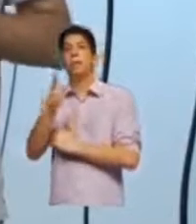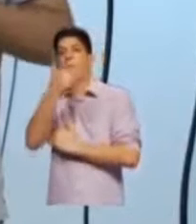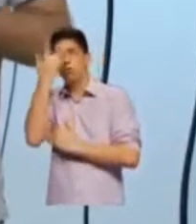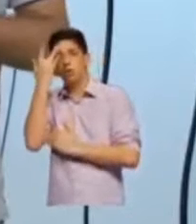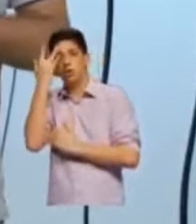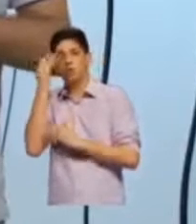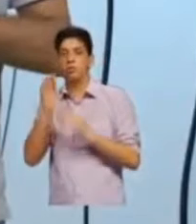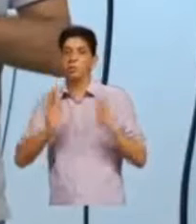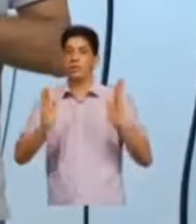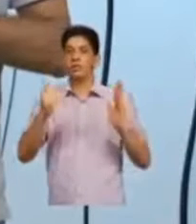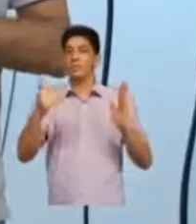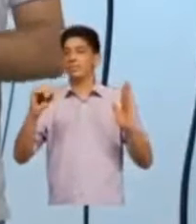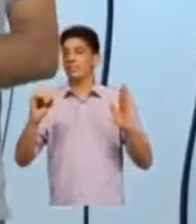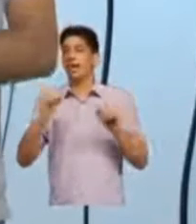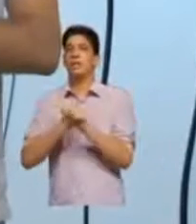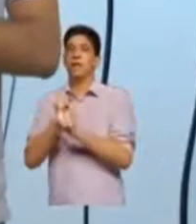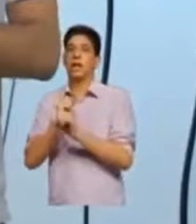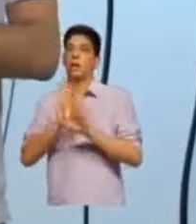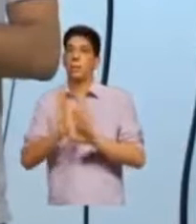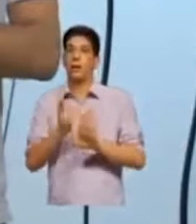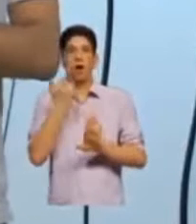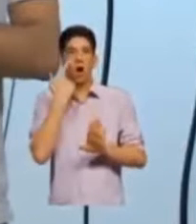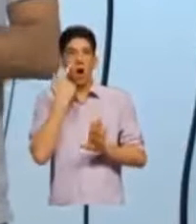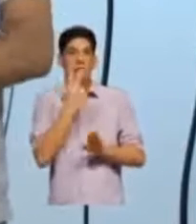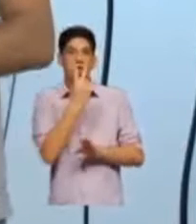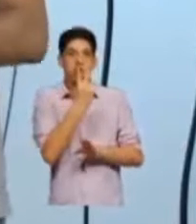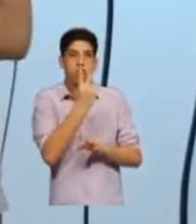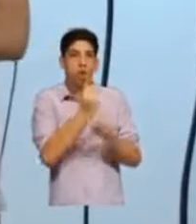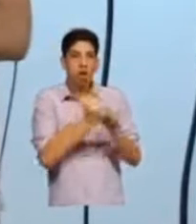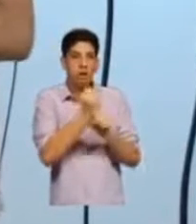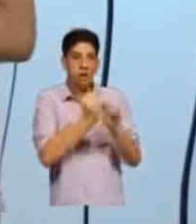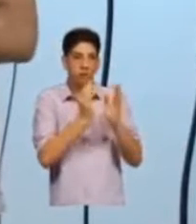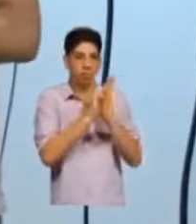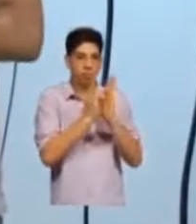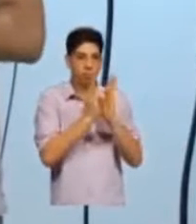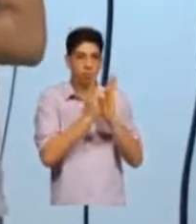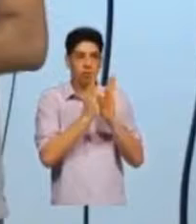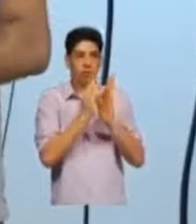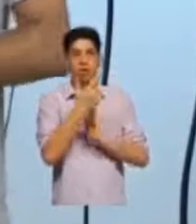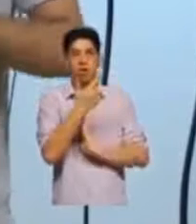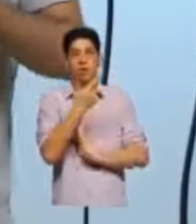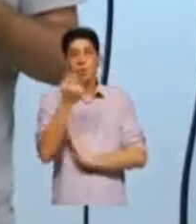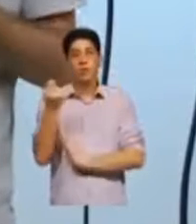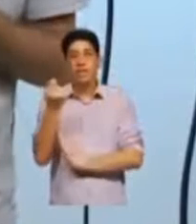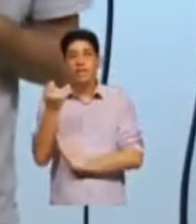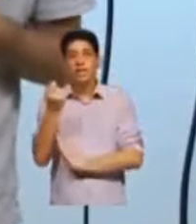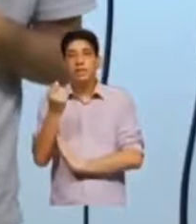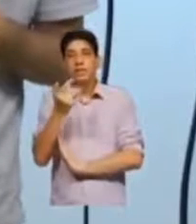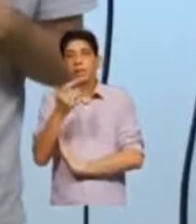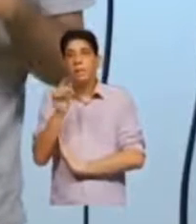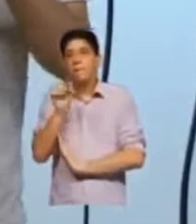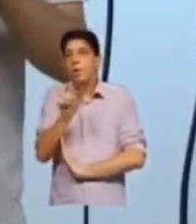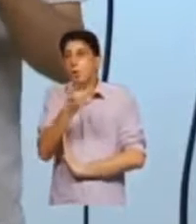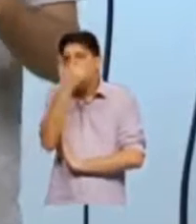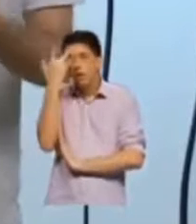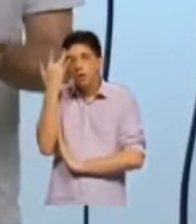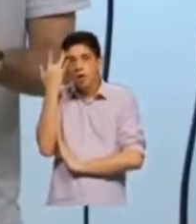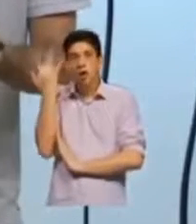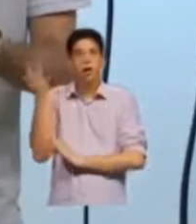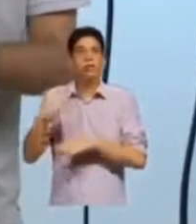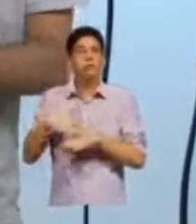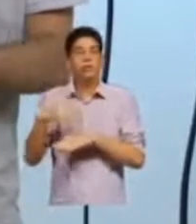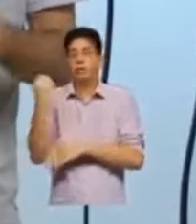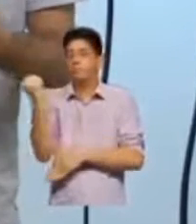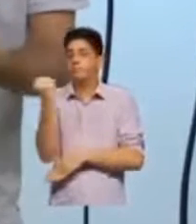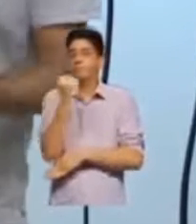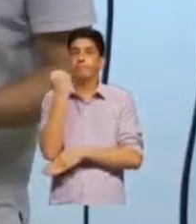Mas se em 2 anos eu matar 200 mil pessoas, então essa doença ela foi o quê? Mais perigosa,